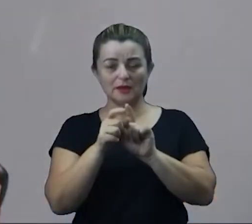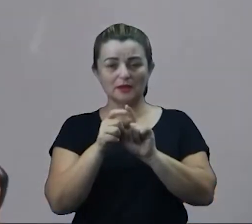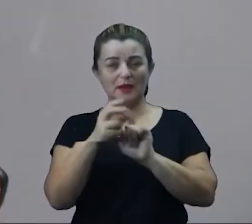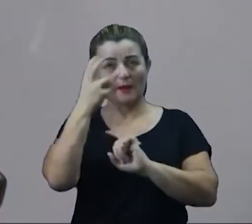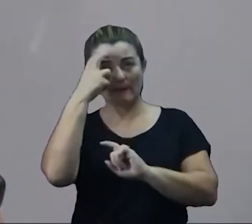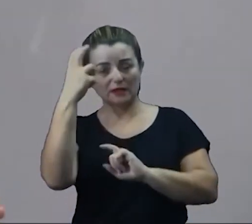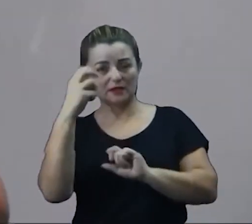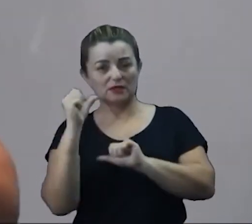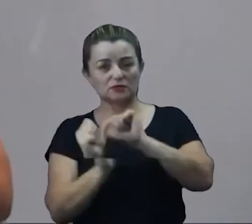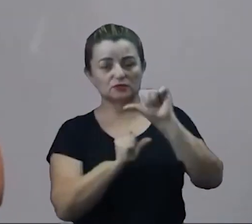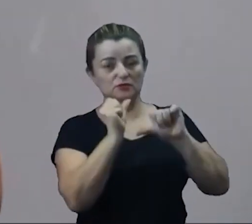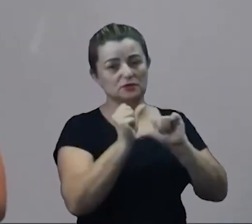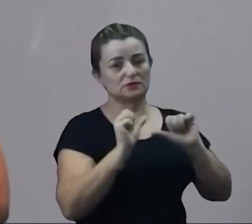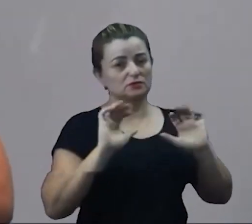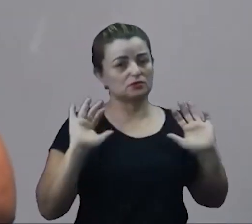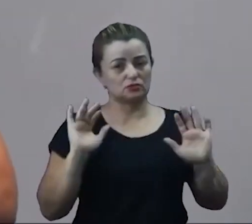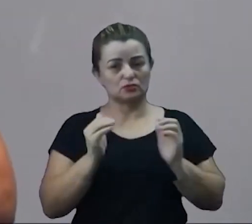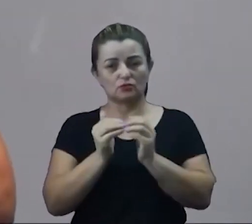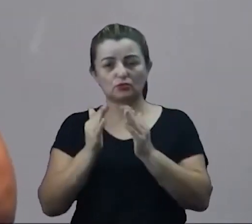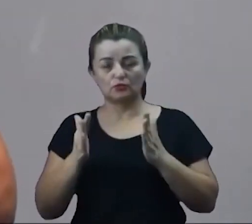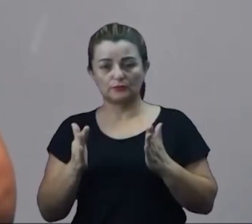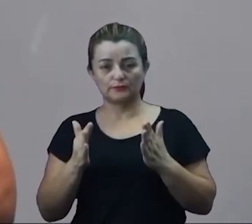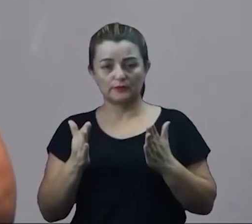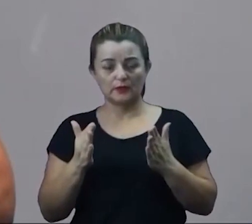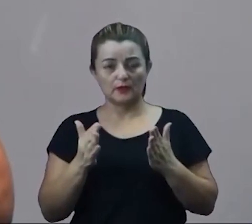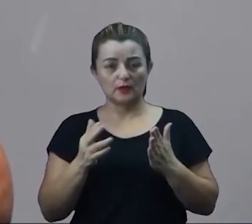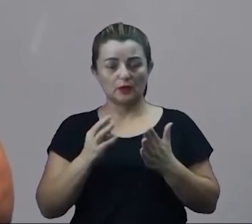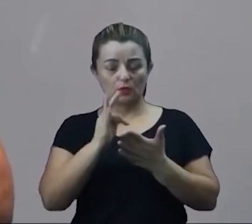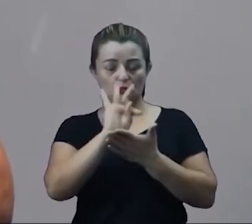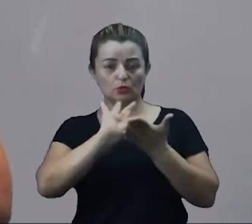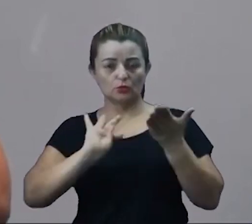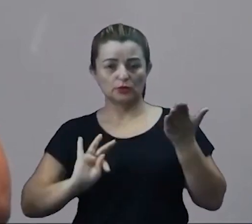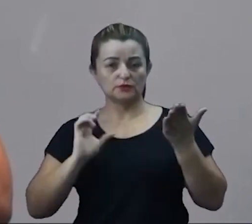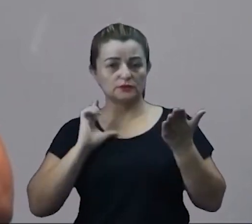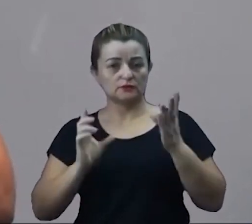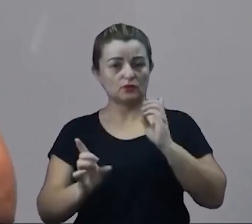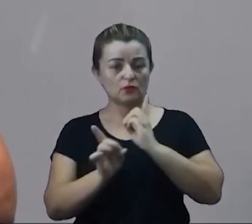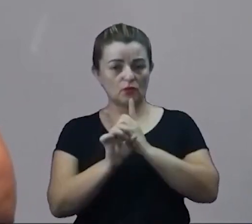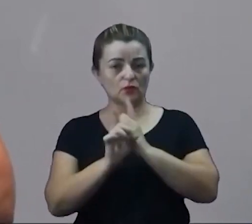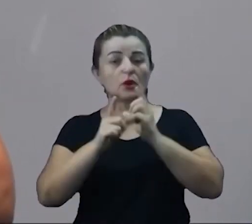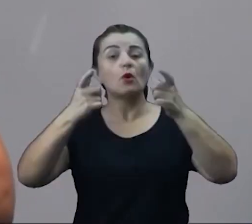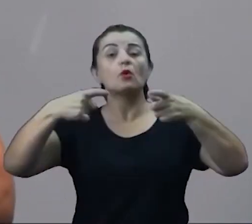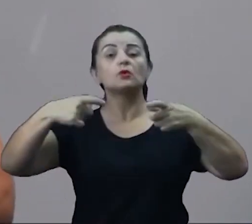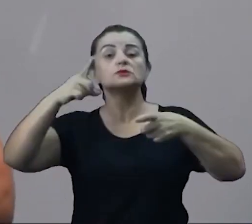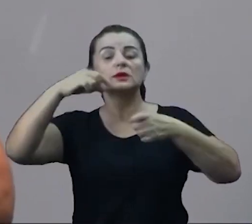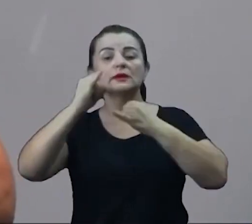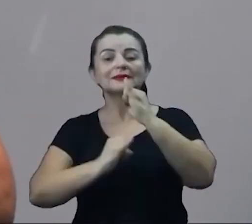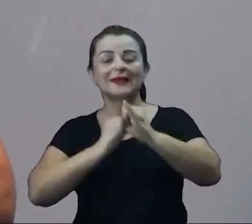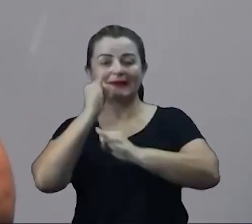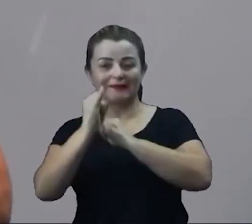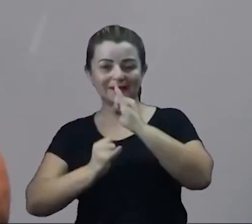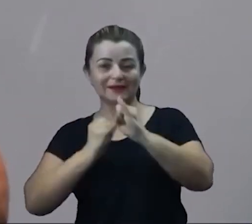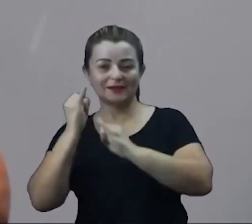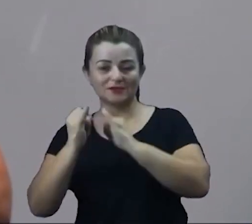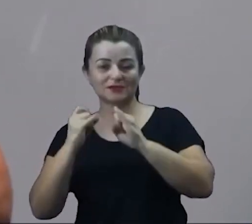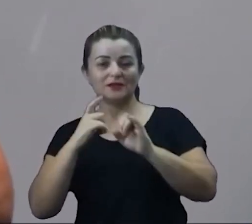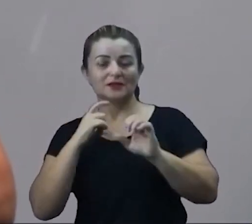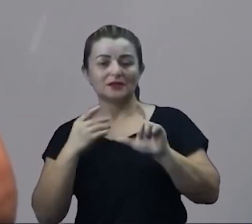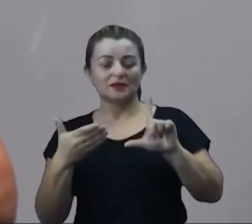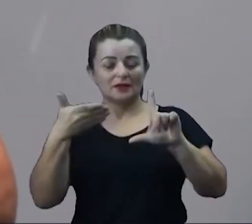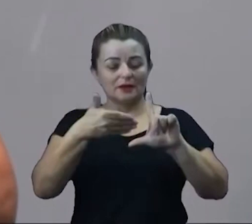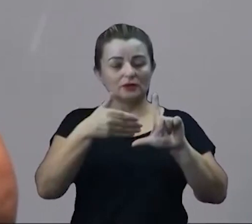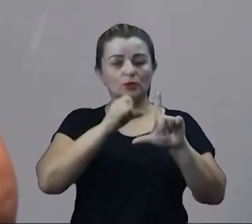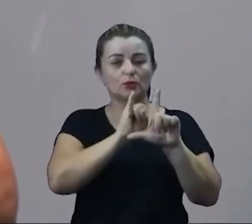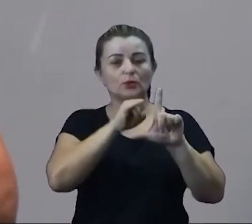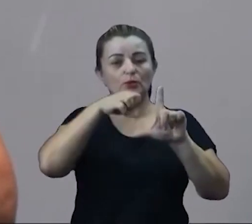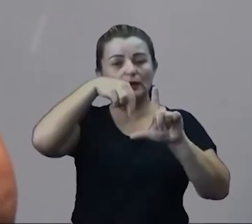social. Gente, essa é só a introdução. O restante do texto vocês vão encontrar na internet ou na própria página aí, né, do INEP, na